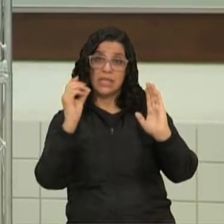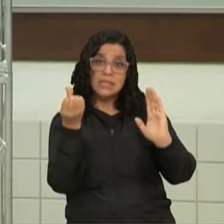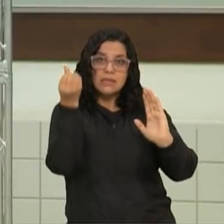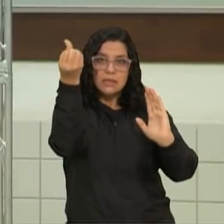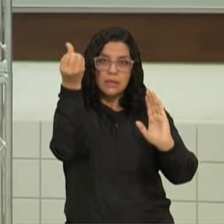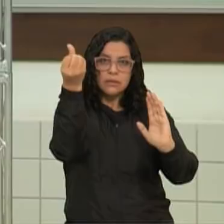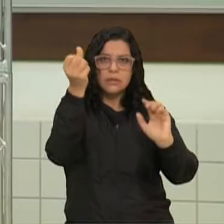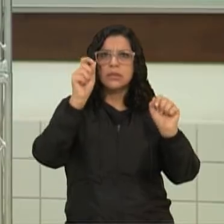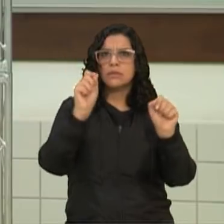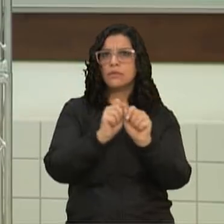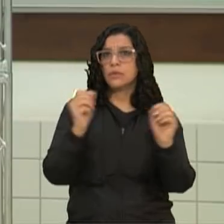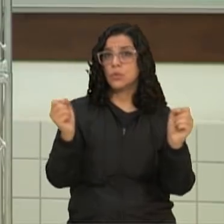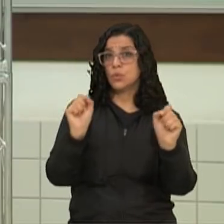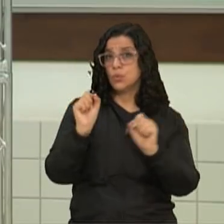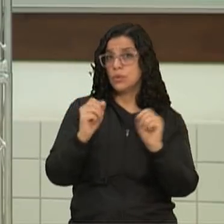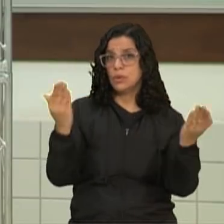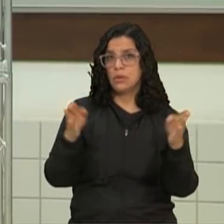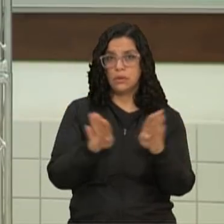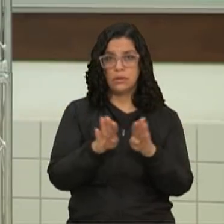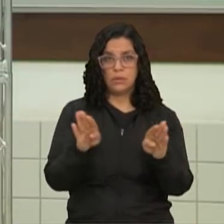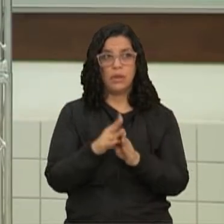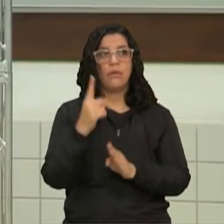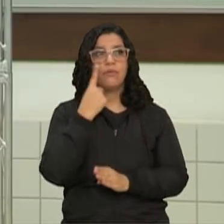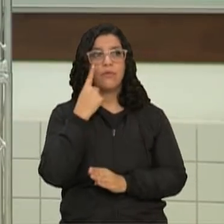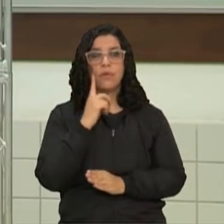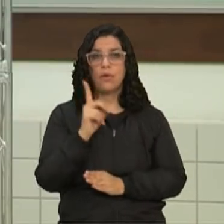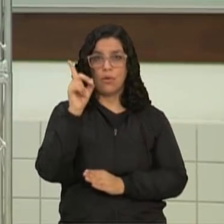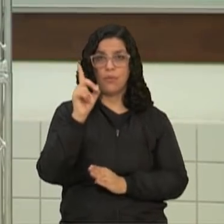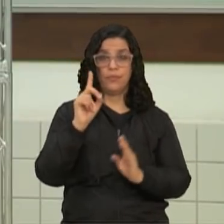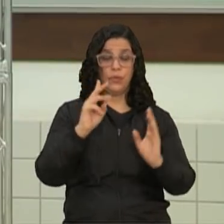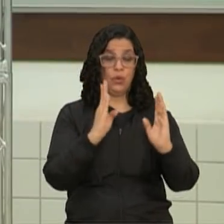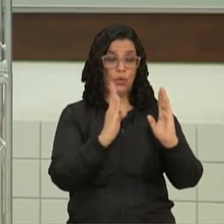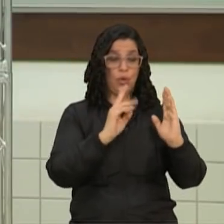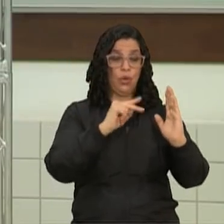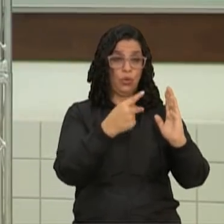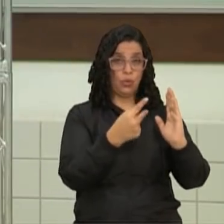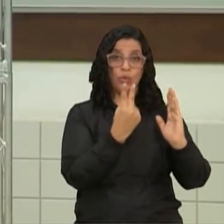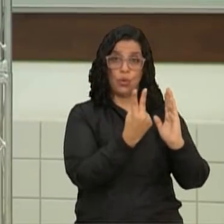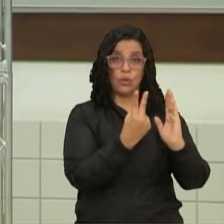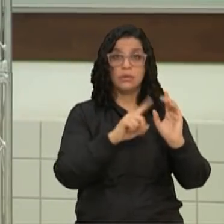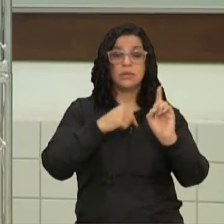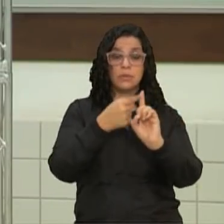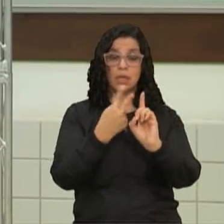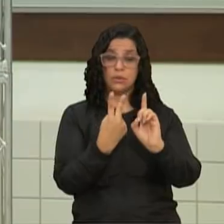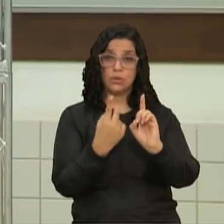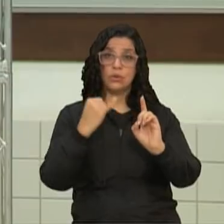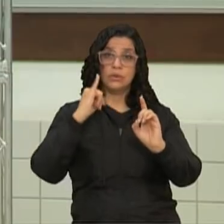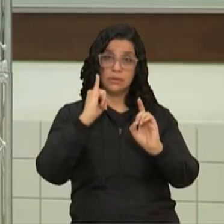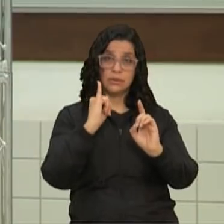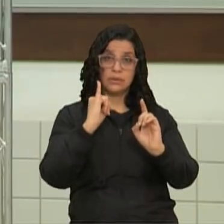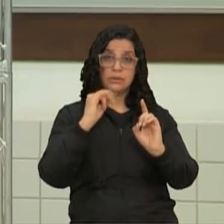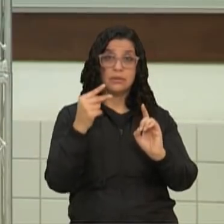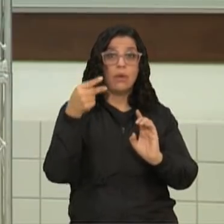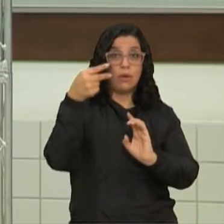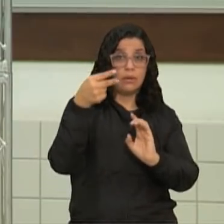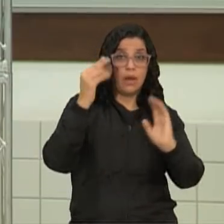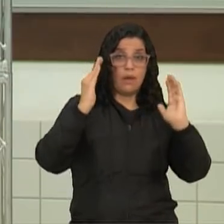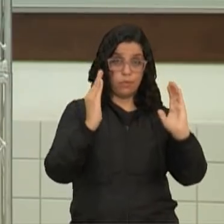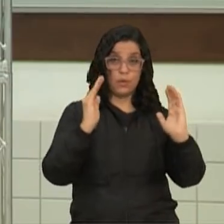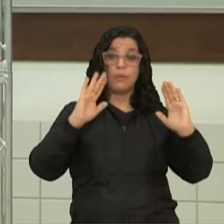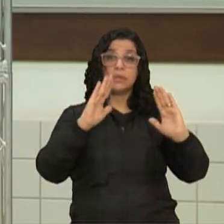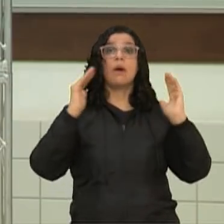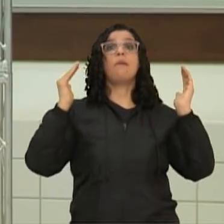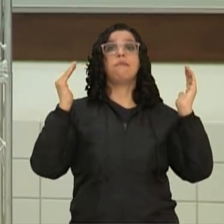fazer aqui? Eu posso pegar este valor, 2 mais 2i, elevar ao quadrado